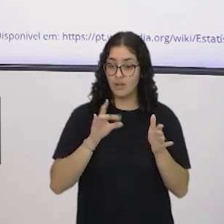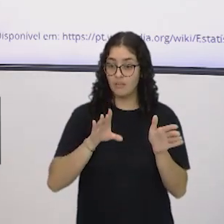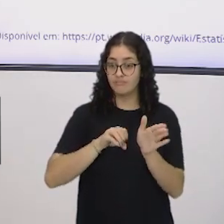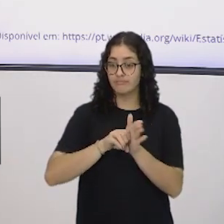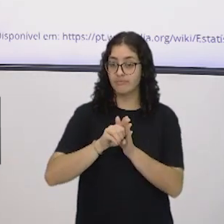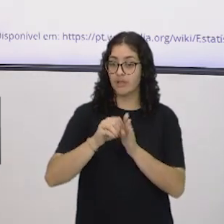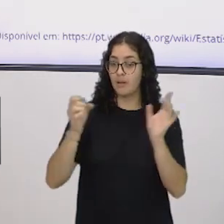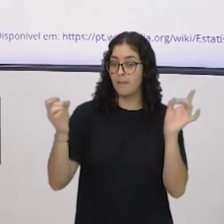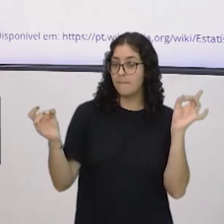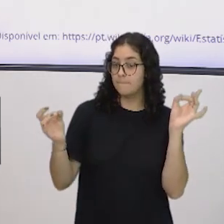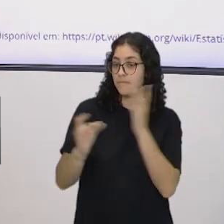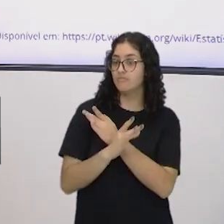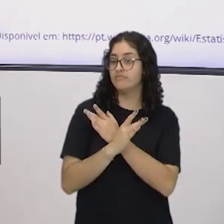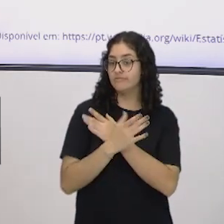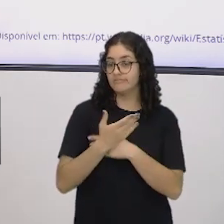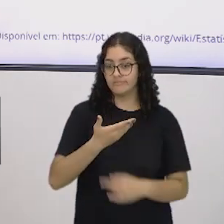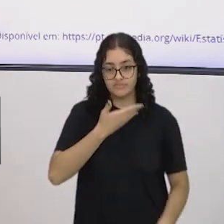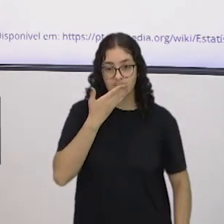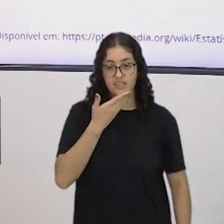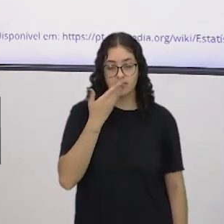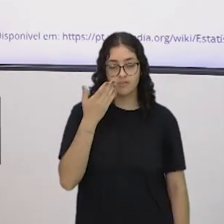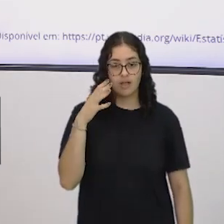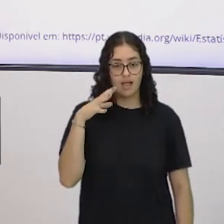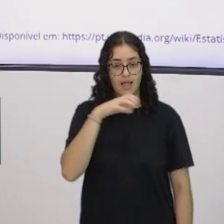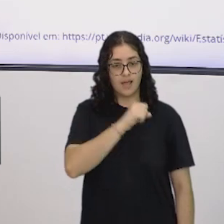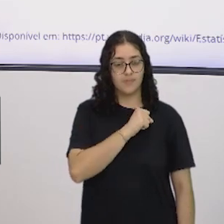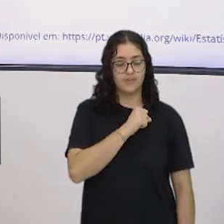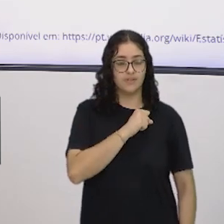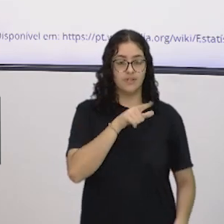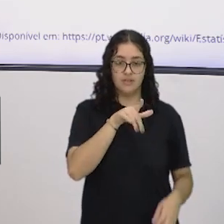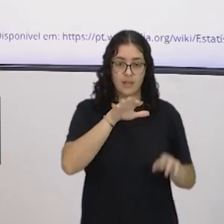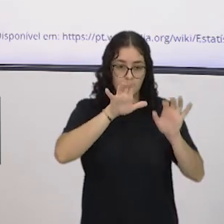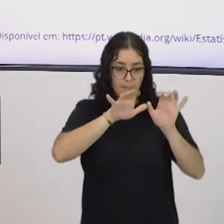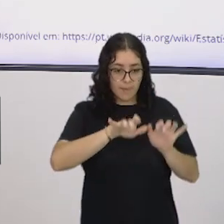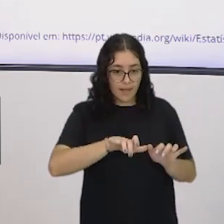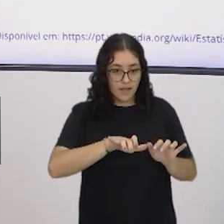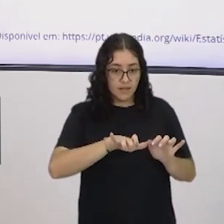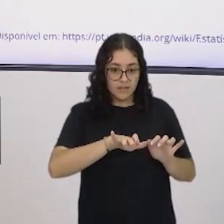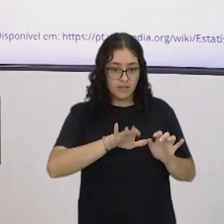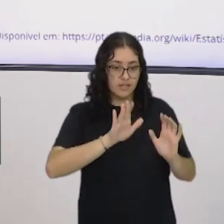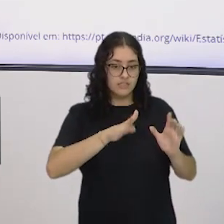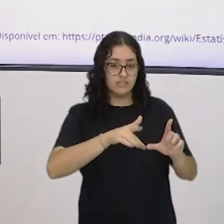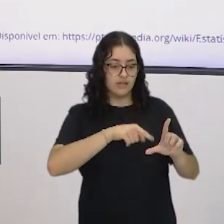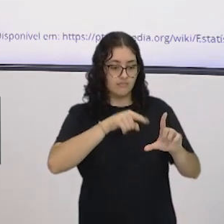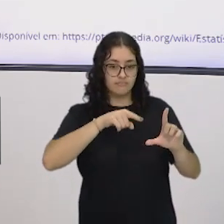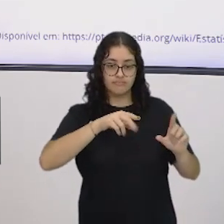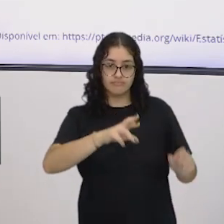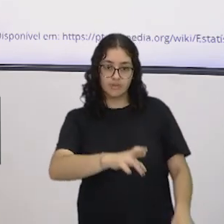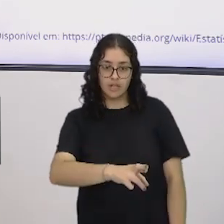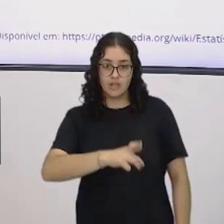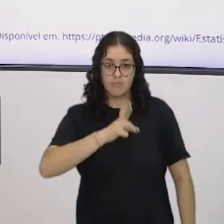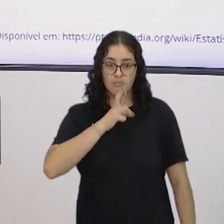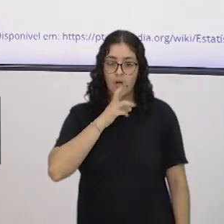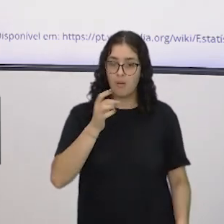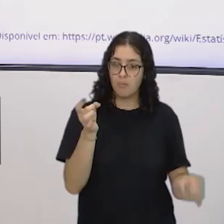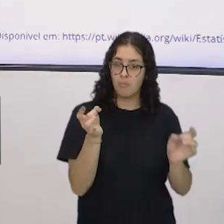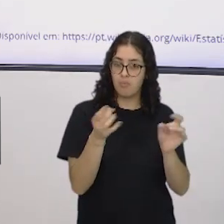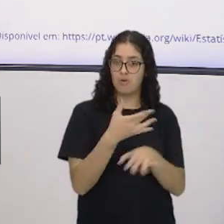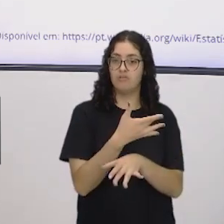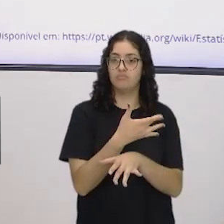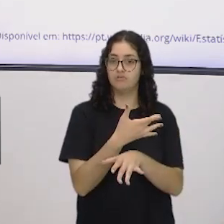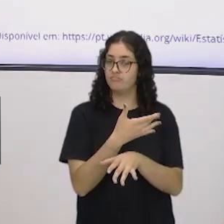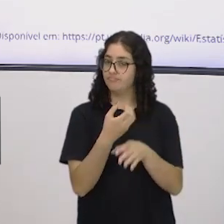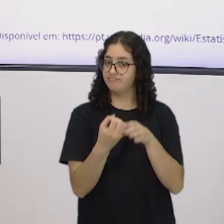essa estatística vem rapidinho. No que você preencheu, já chegou a resposta e os gráficos já foram